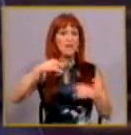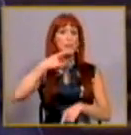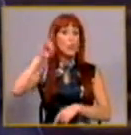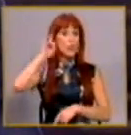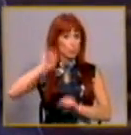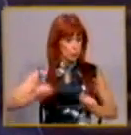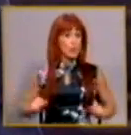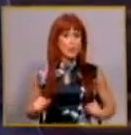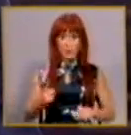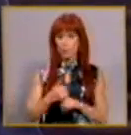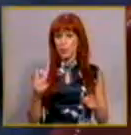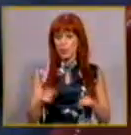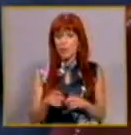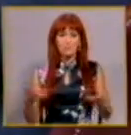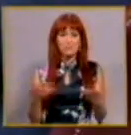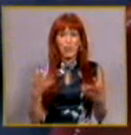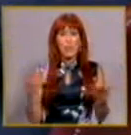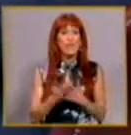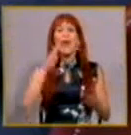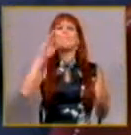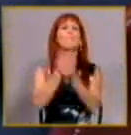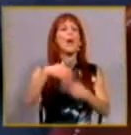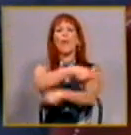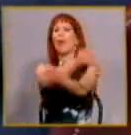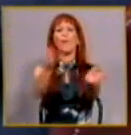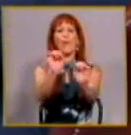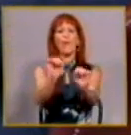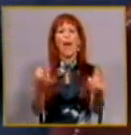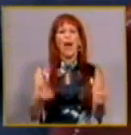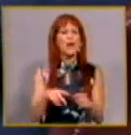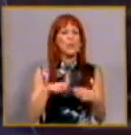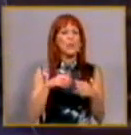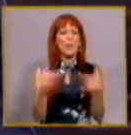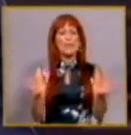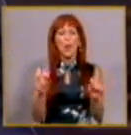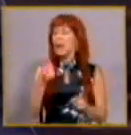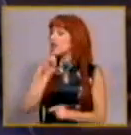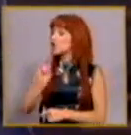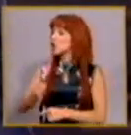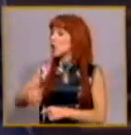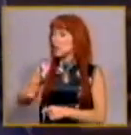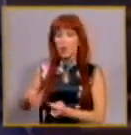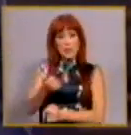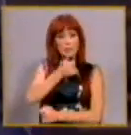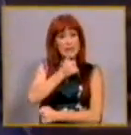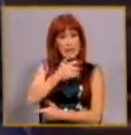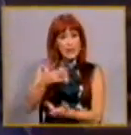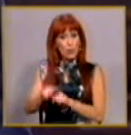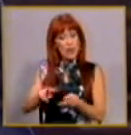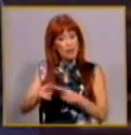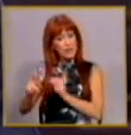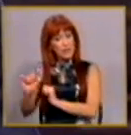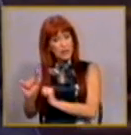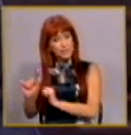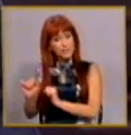importante, porque isto não dá pão a ninguém, nem resolve problema nenhum, é irmos às medidas concretas e às medidas